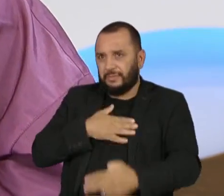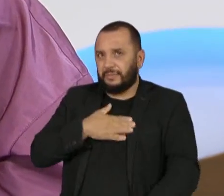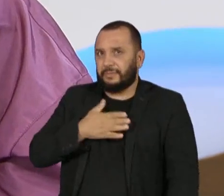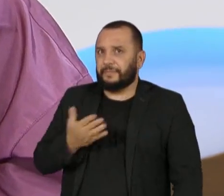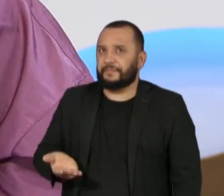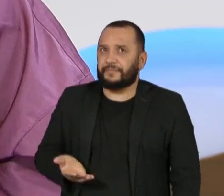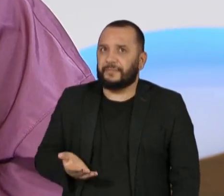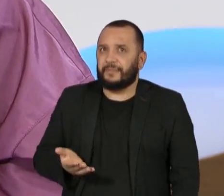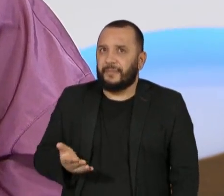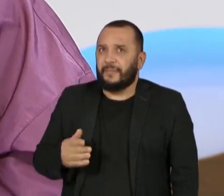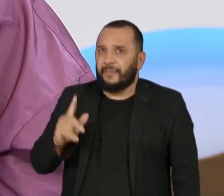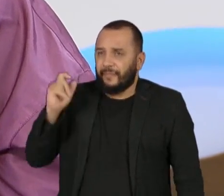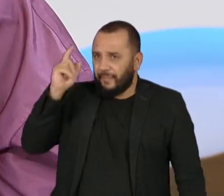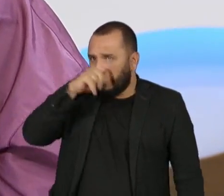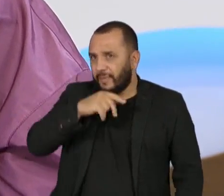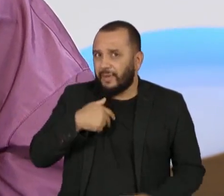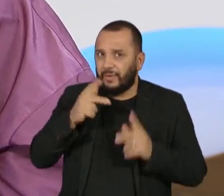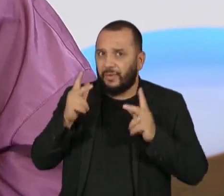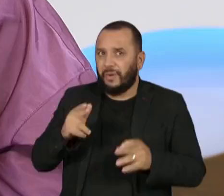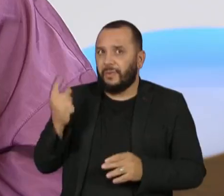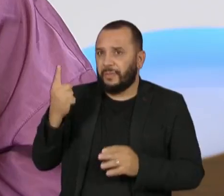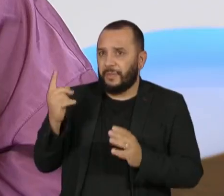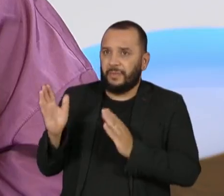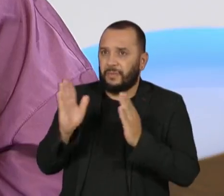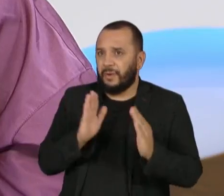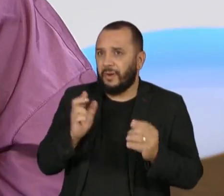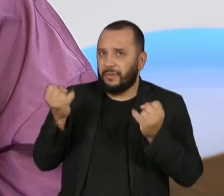E é um lugar tão duro, por exemplo, como eu falei no primeiro bloco.